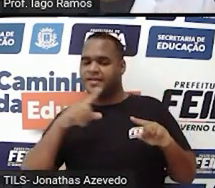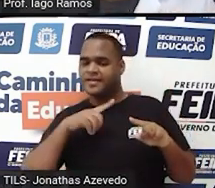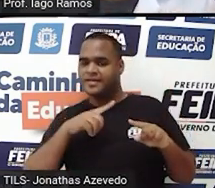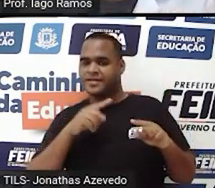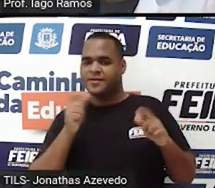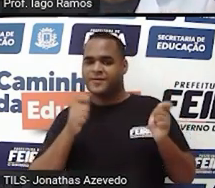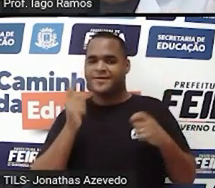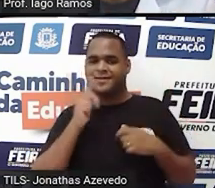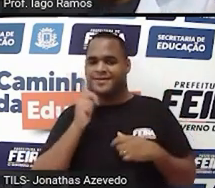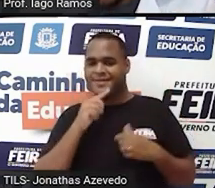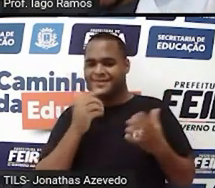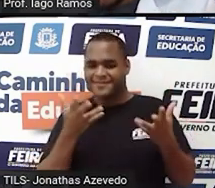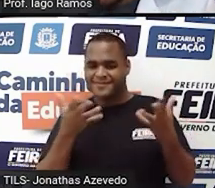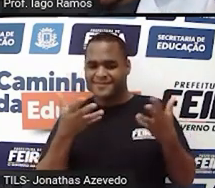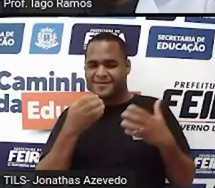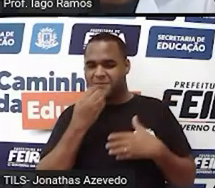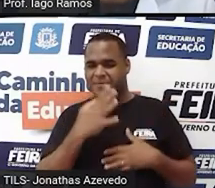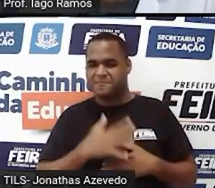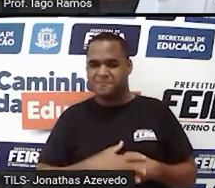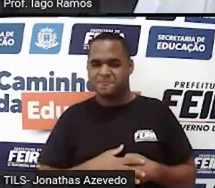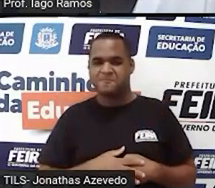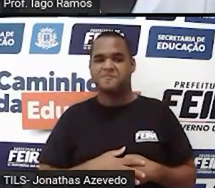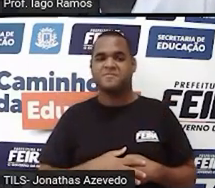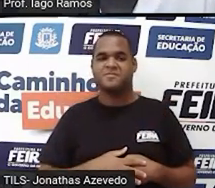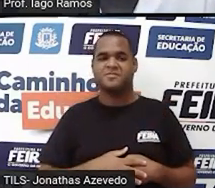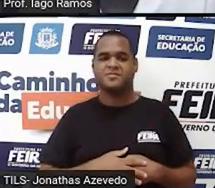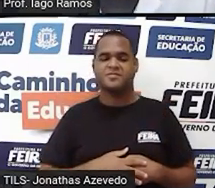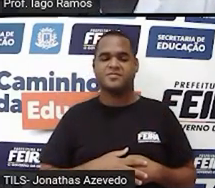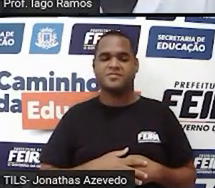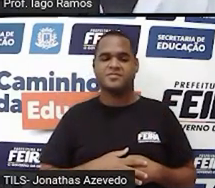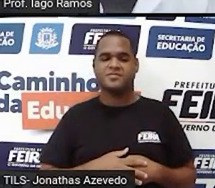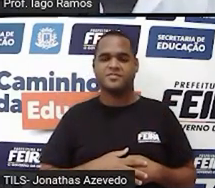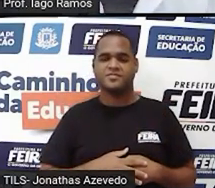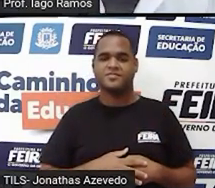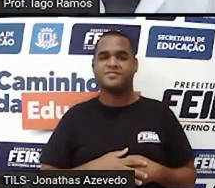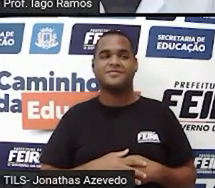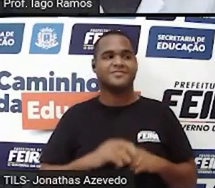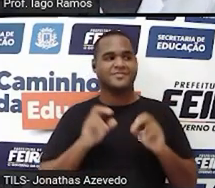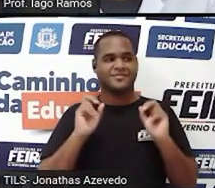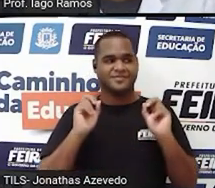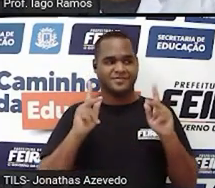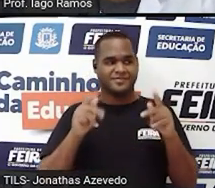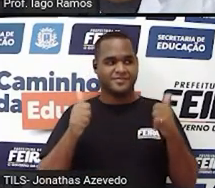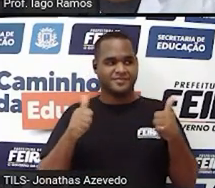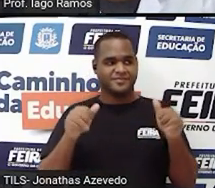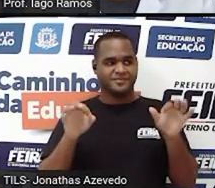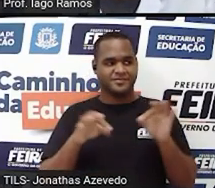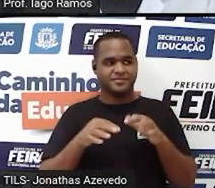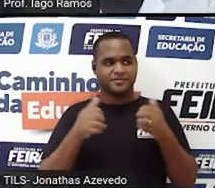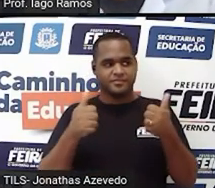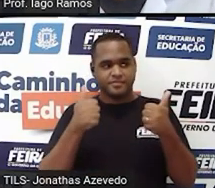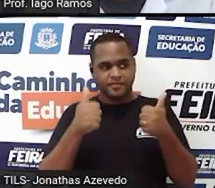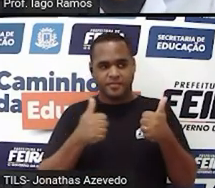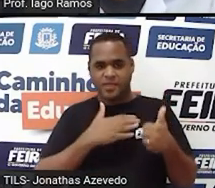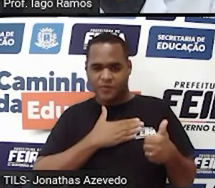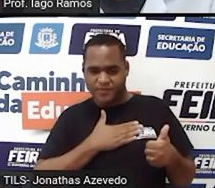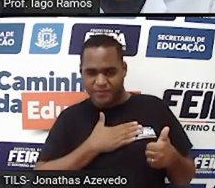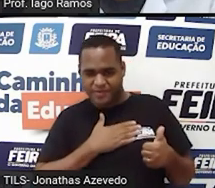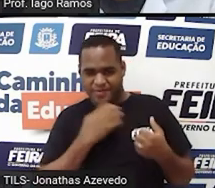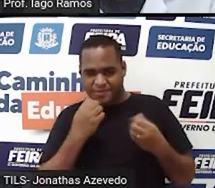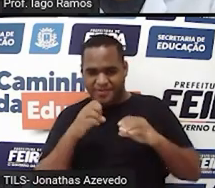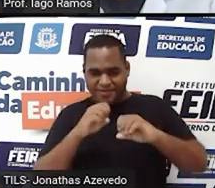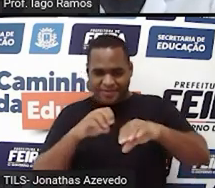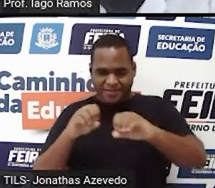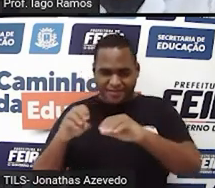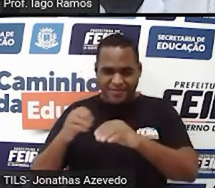arrasa beleza Tá bom então é isso aí né Curtiu